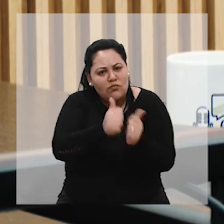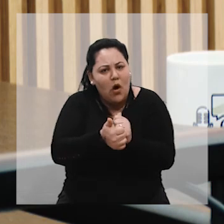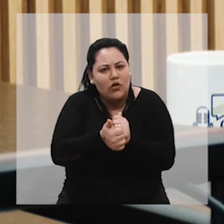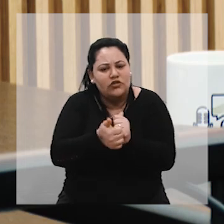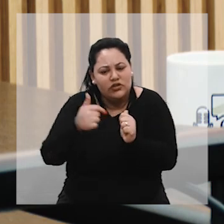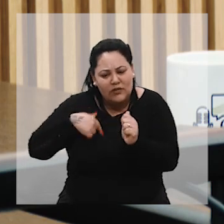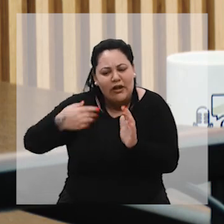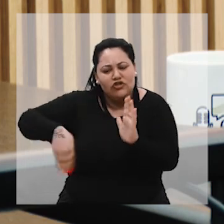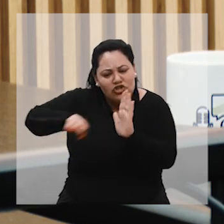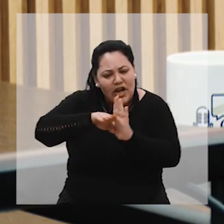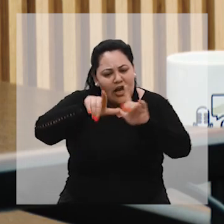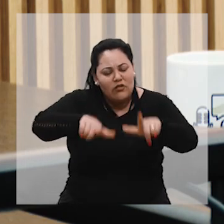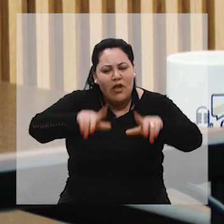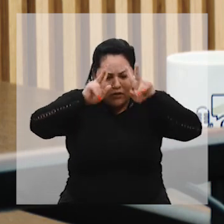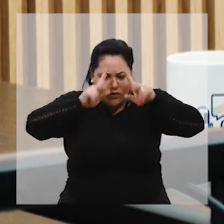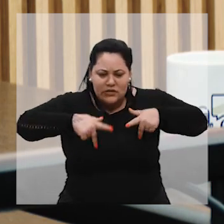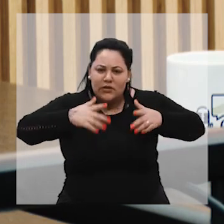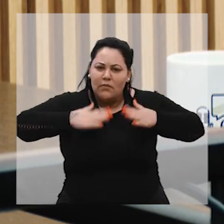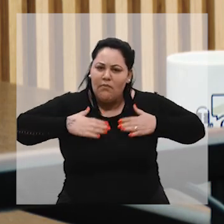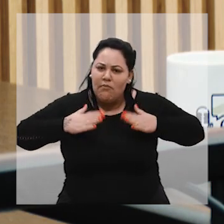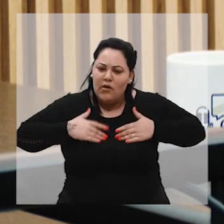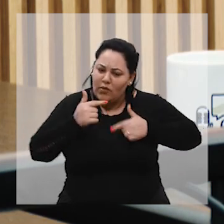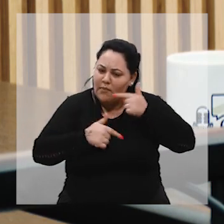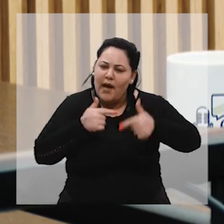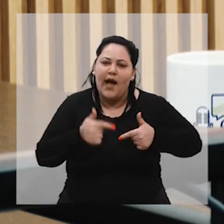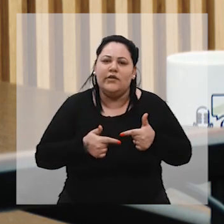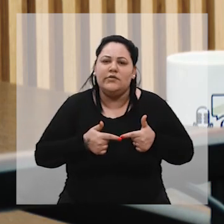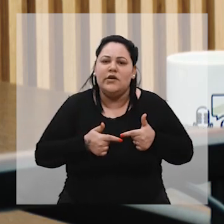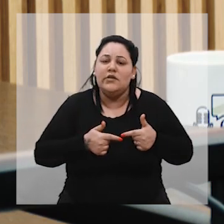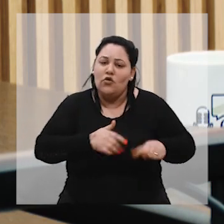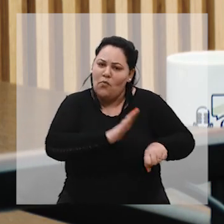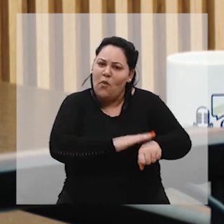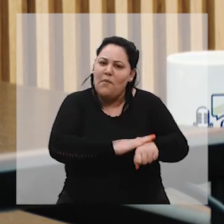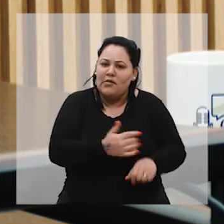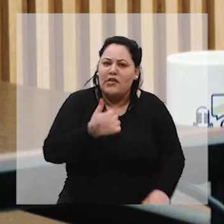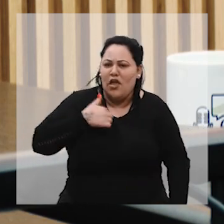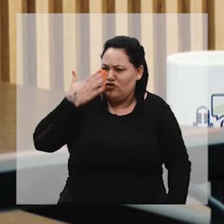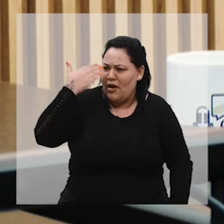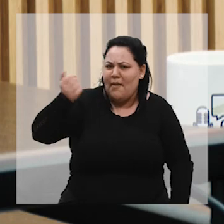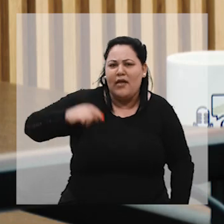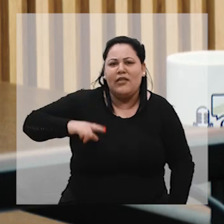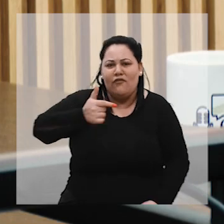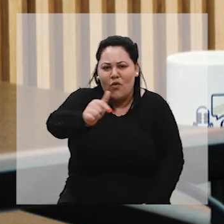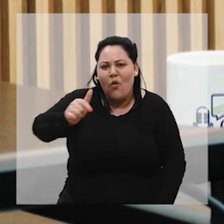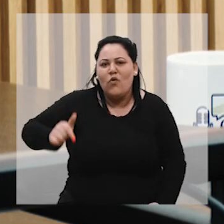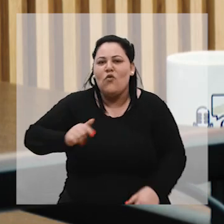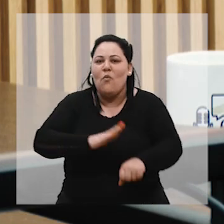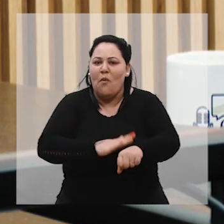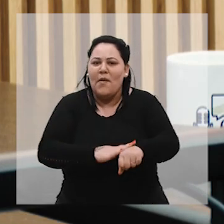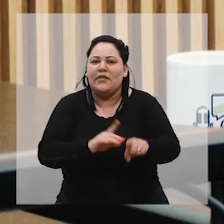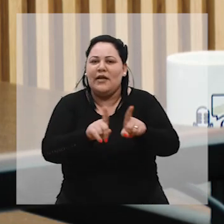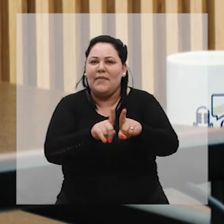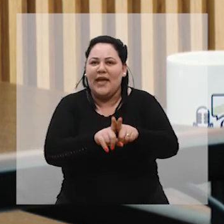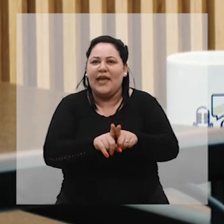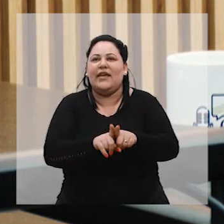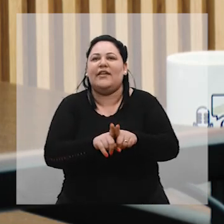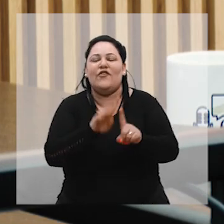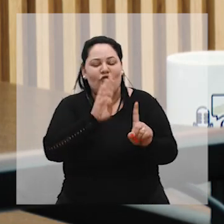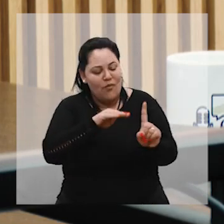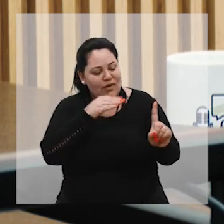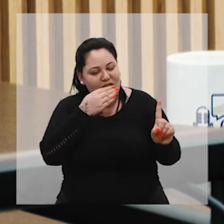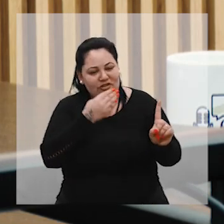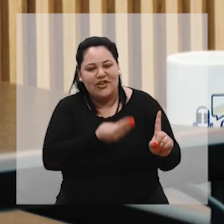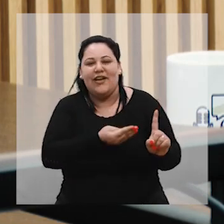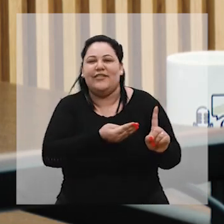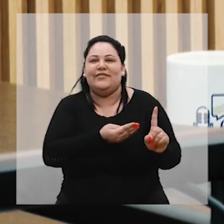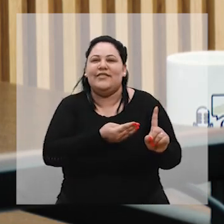a gente chegue no lugar e seja reconhecido por isso. Então, aquele momento ali que fui chamado, teve outros momentos também, fui chamado